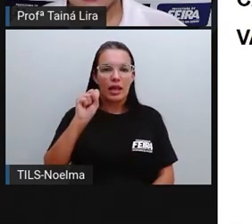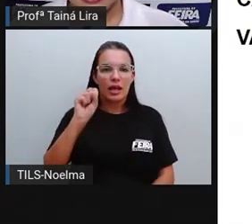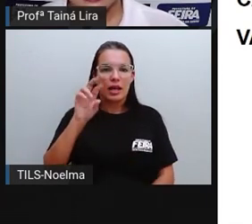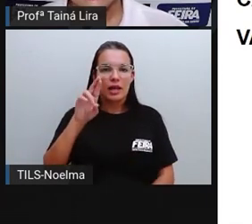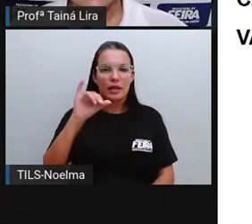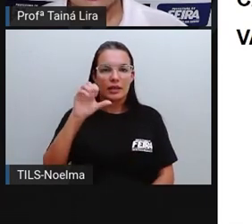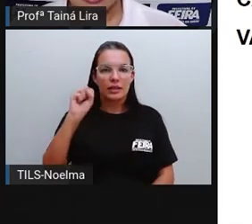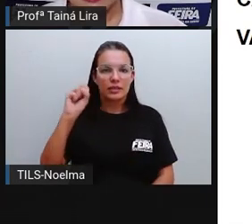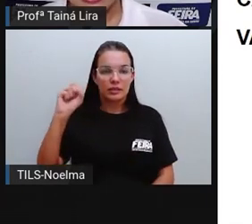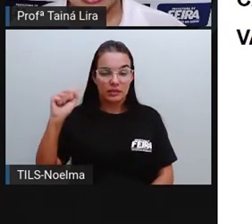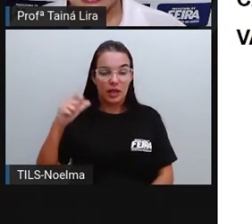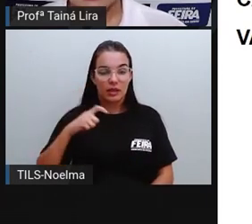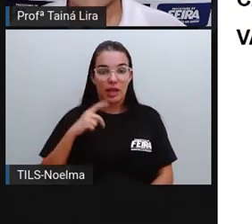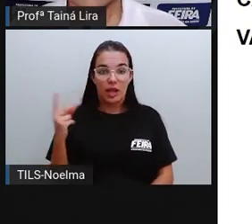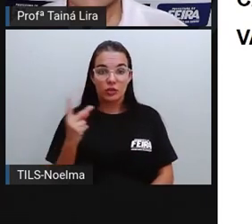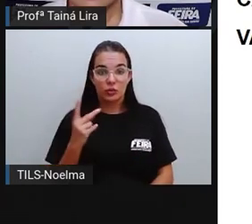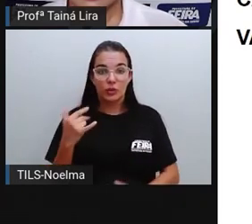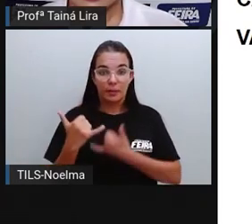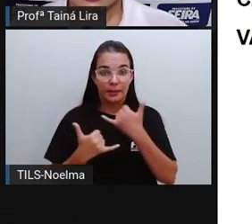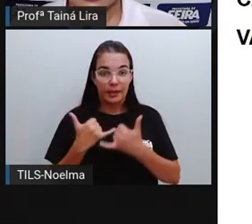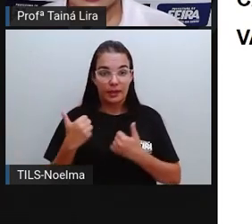batalha. Em uma rodada,